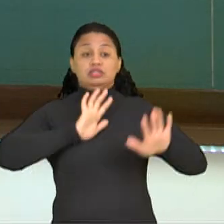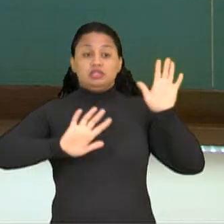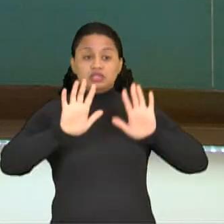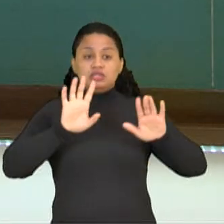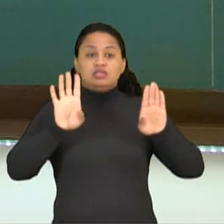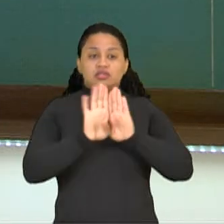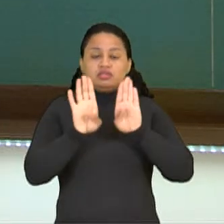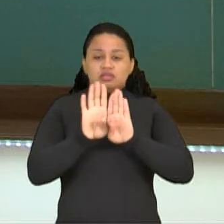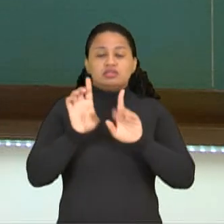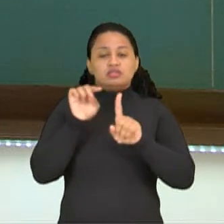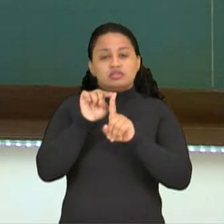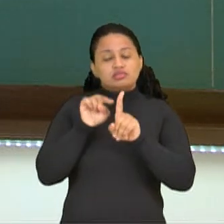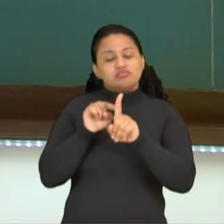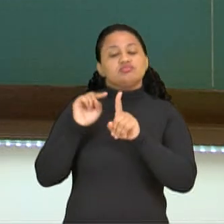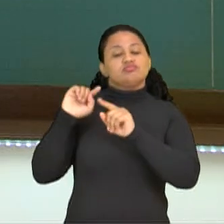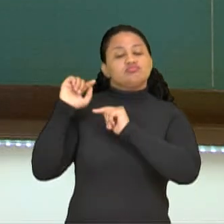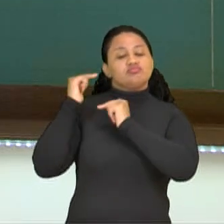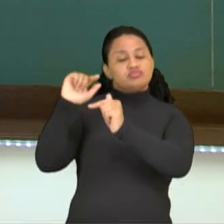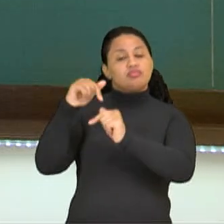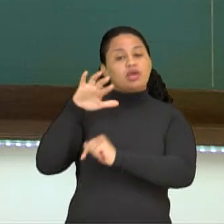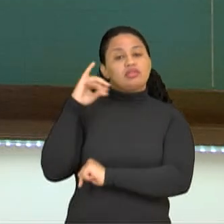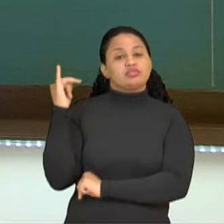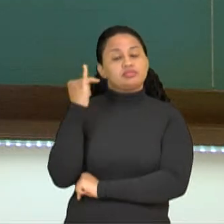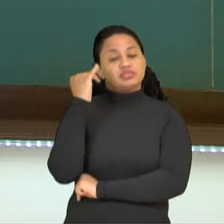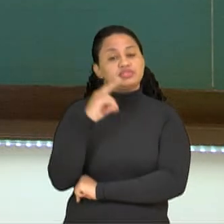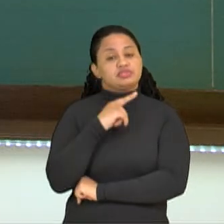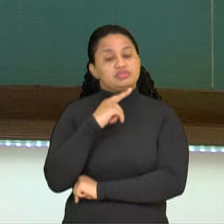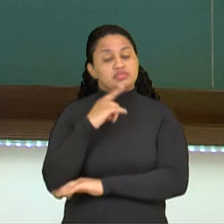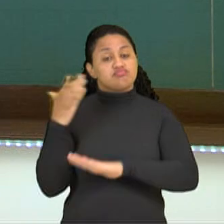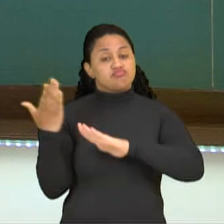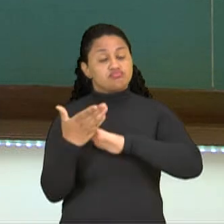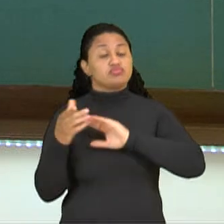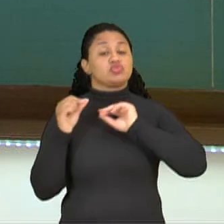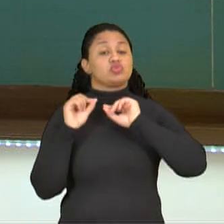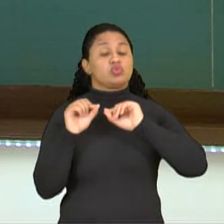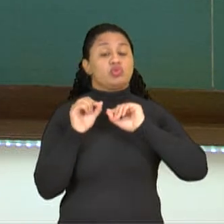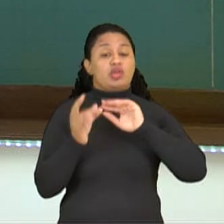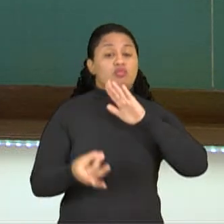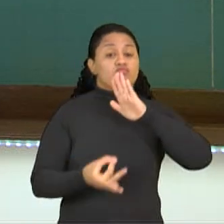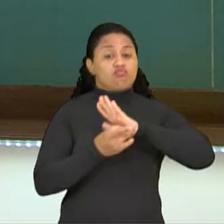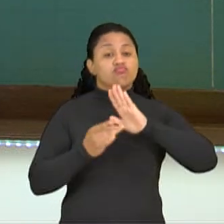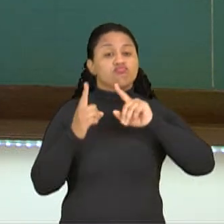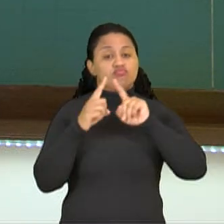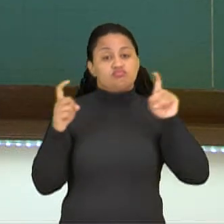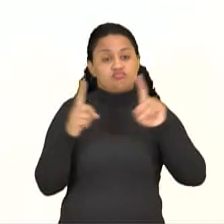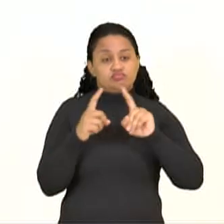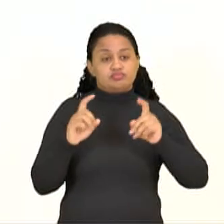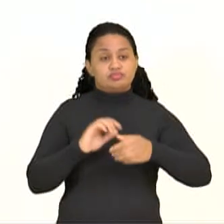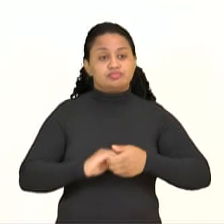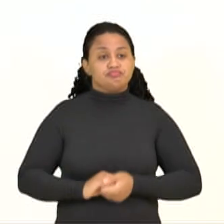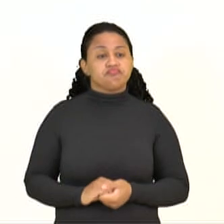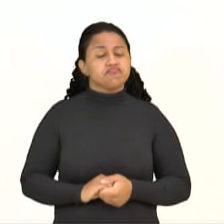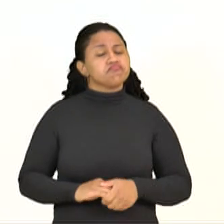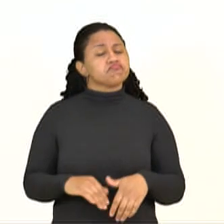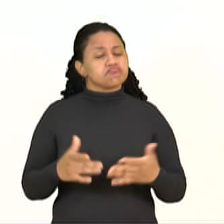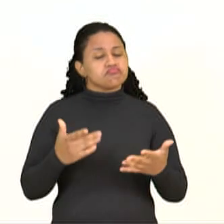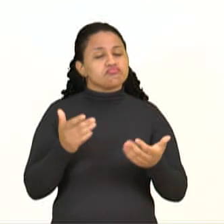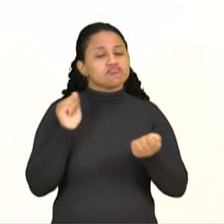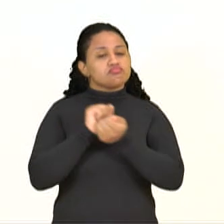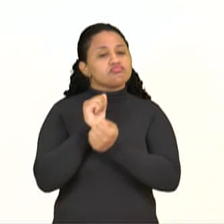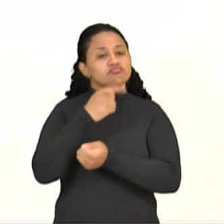inaugurar uma das tradições mais importantes da modernidade, a ficção científica. Então vamos